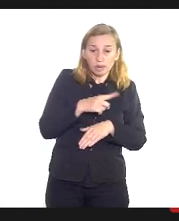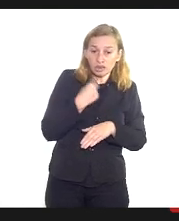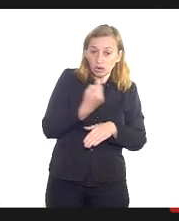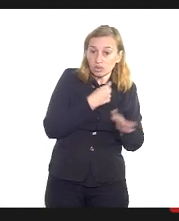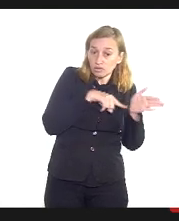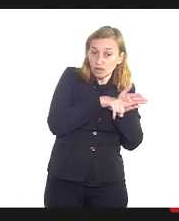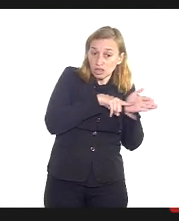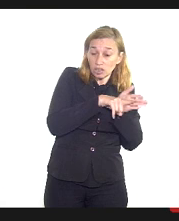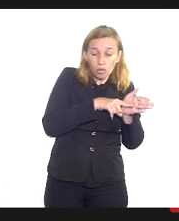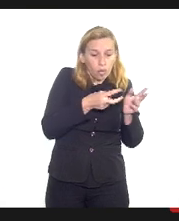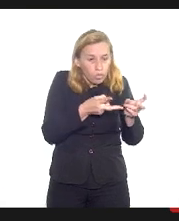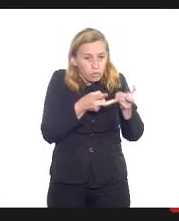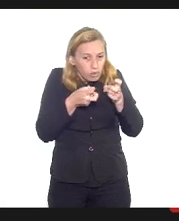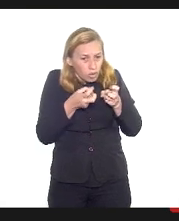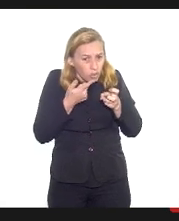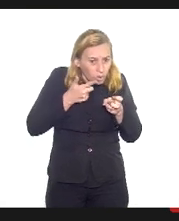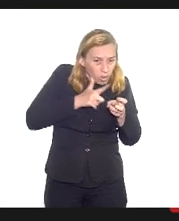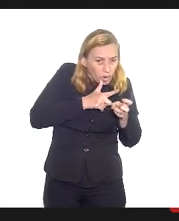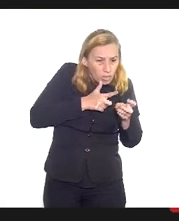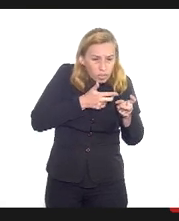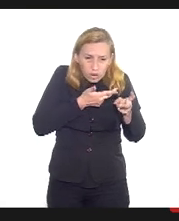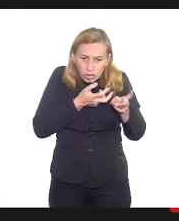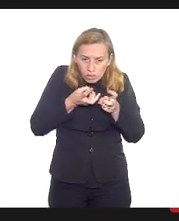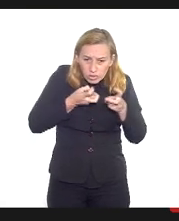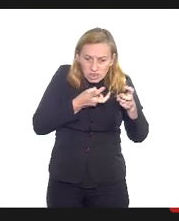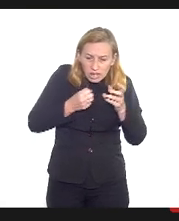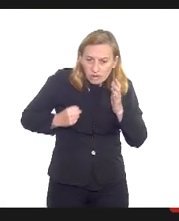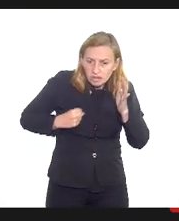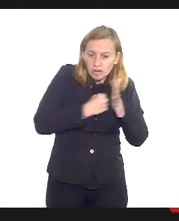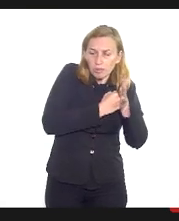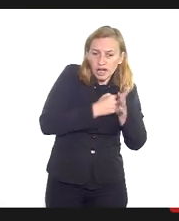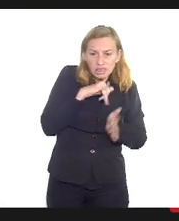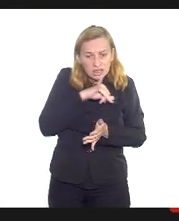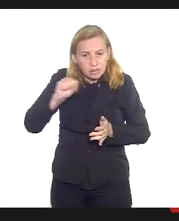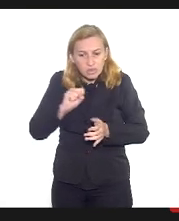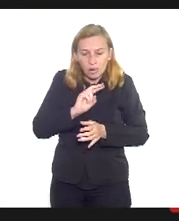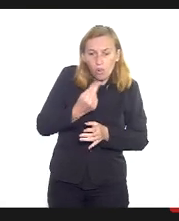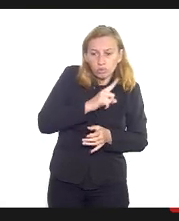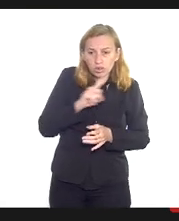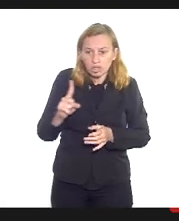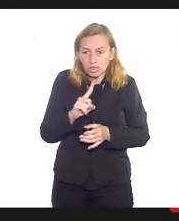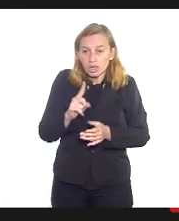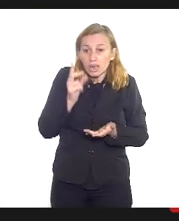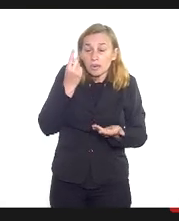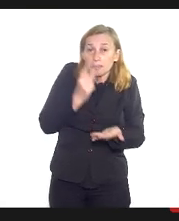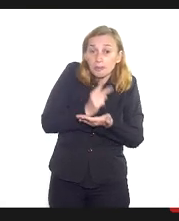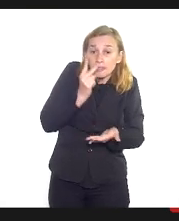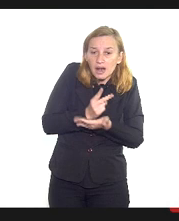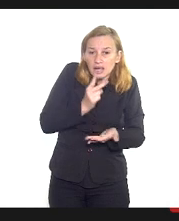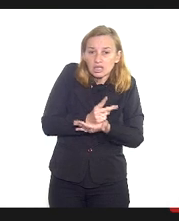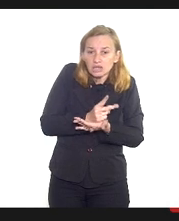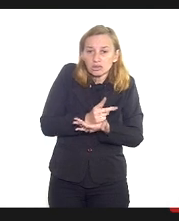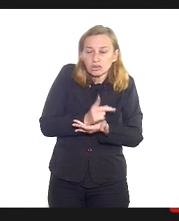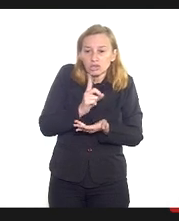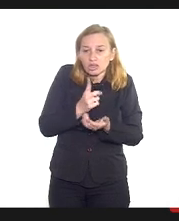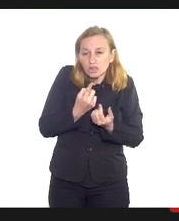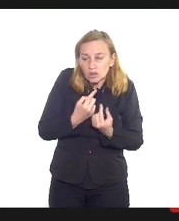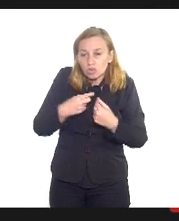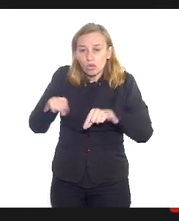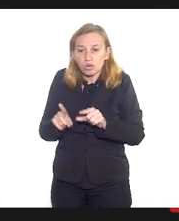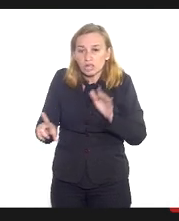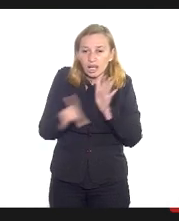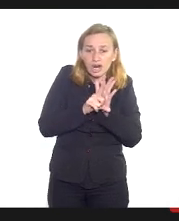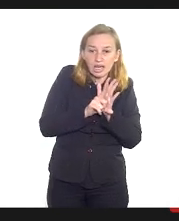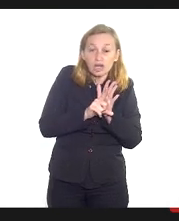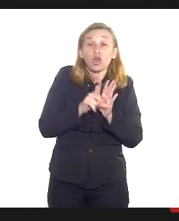conseguimos visualizar se haverá ou não impacto no ICMS. E mesmo que não seja algo contrário à lei, o que nós